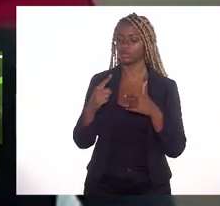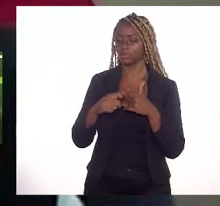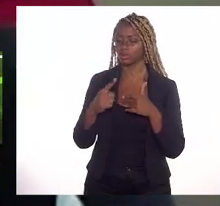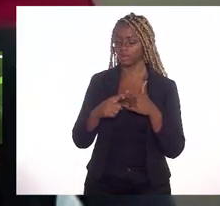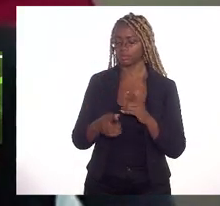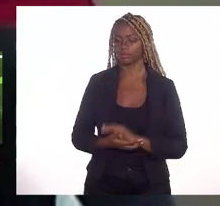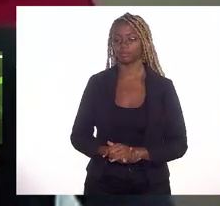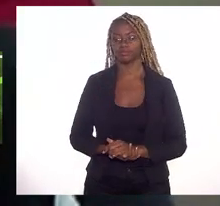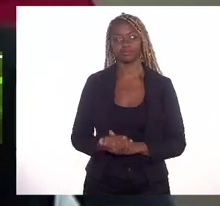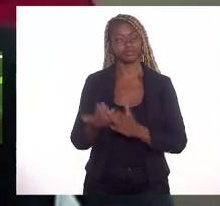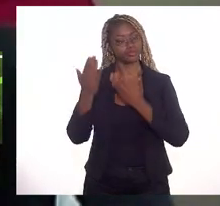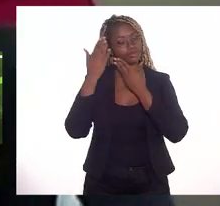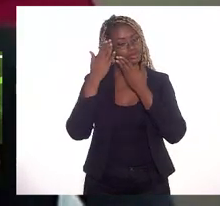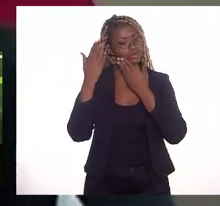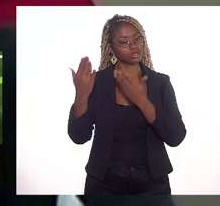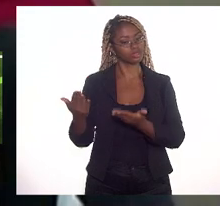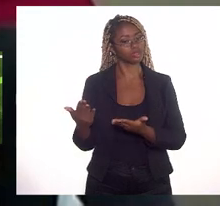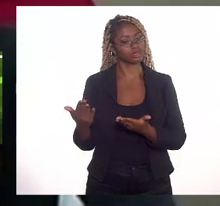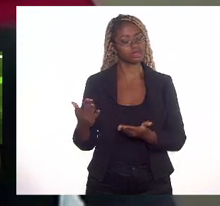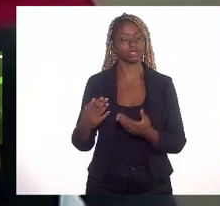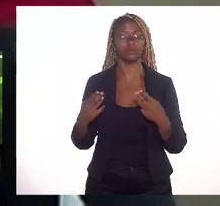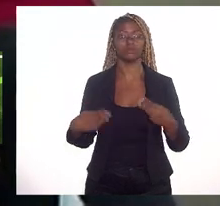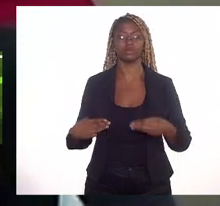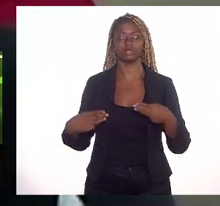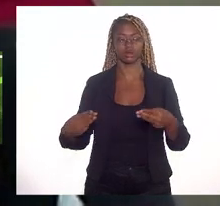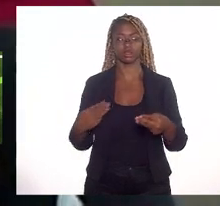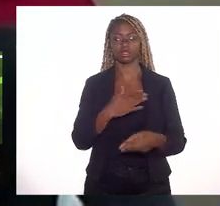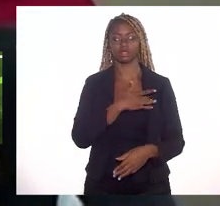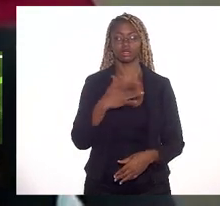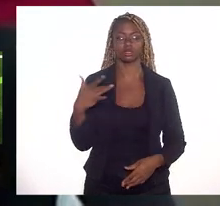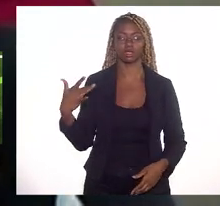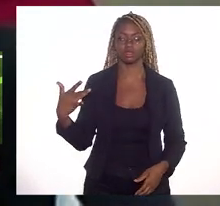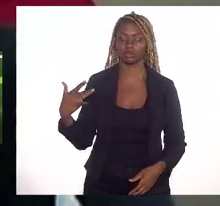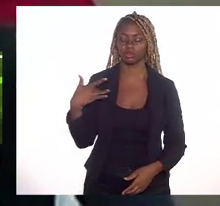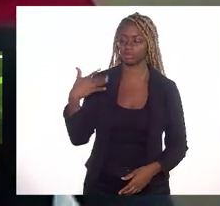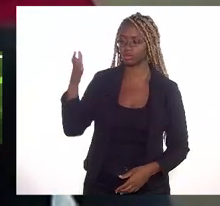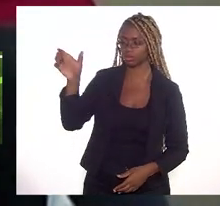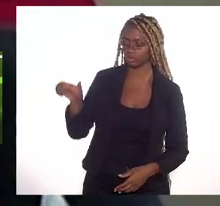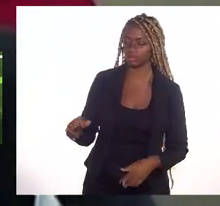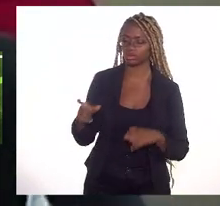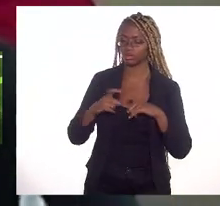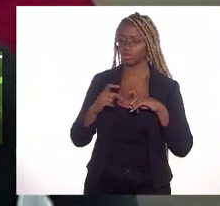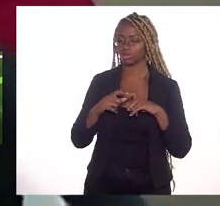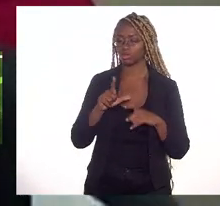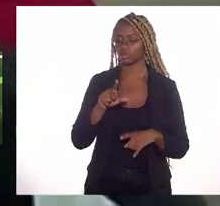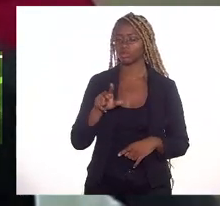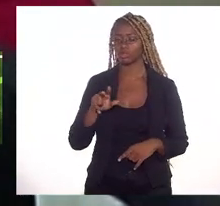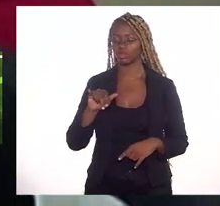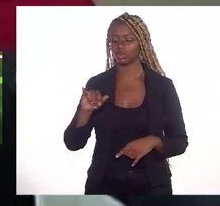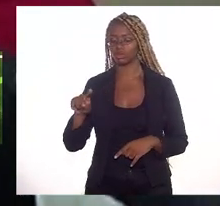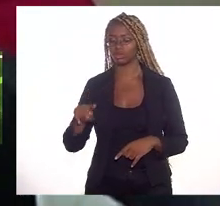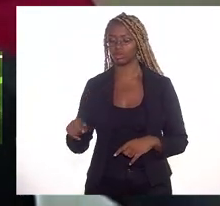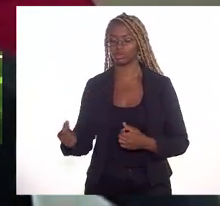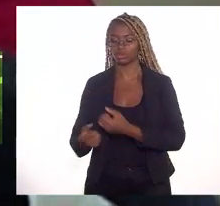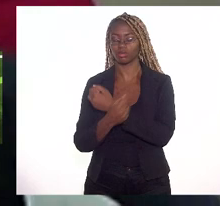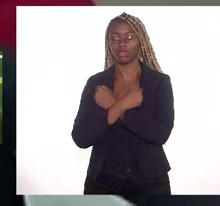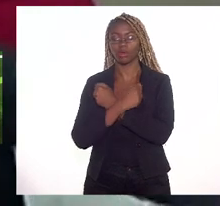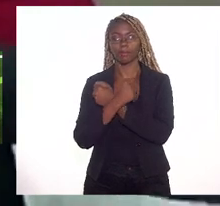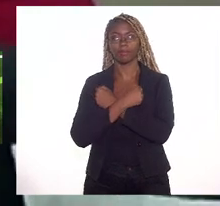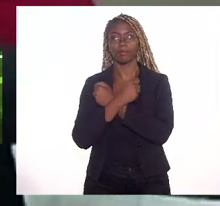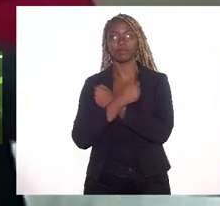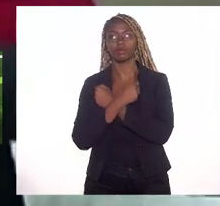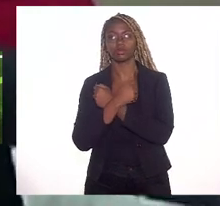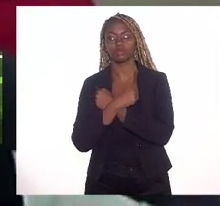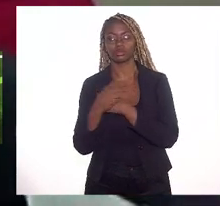problemas. Agradecer aqui ao Ministério da Saúde na figura do Dr. Luiz Fernando, que leve nosso abraço